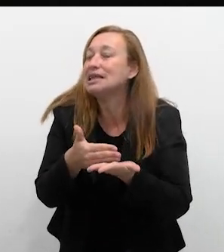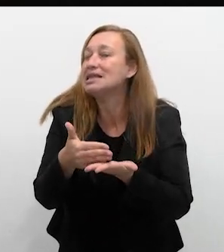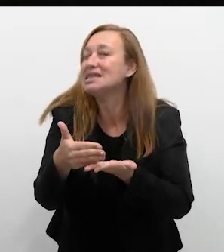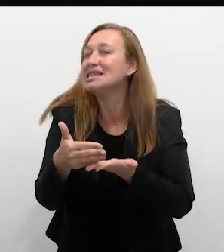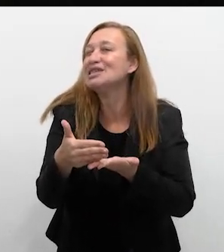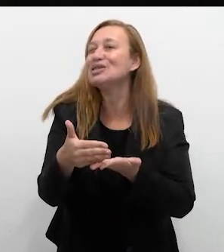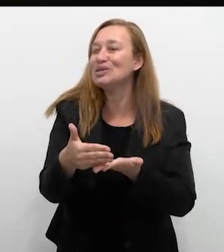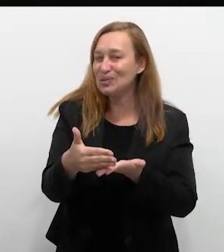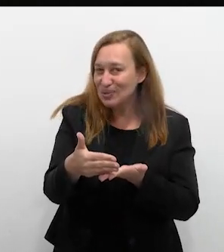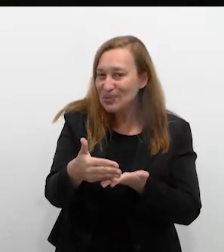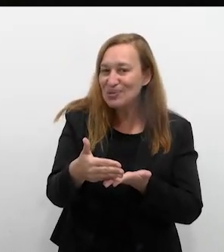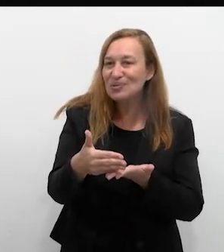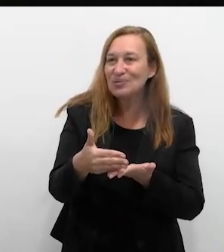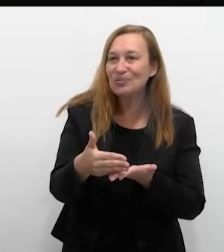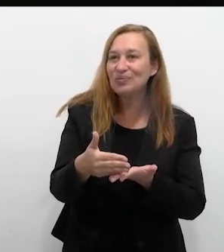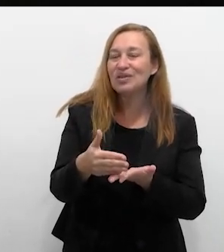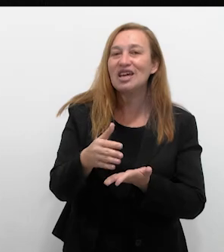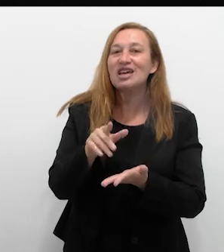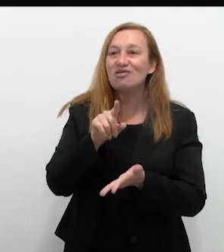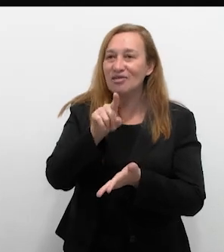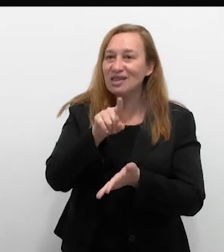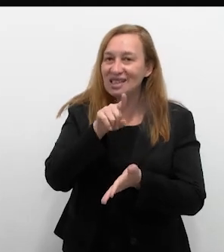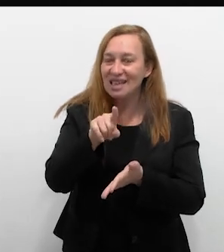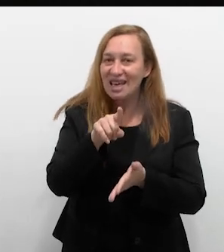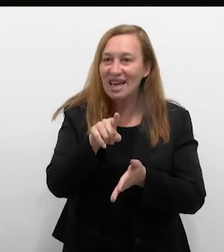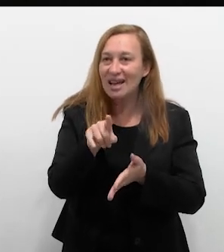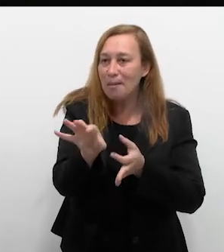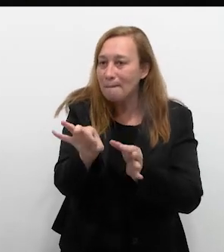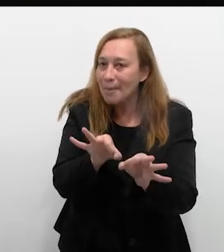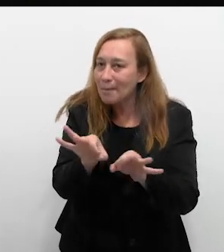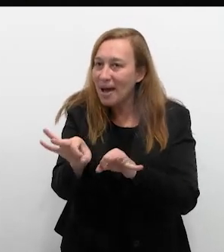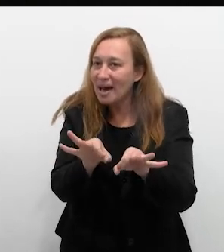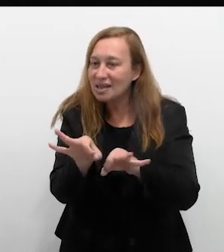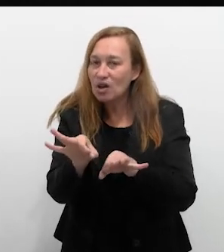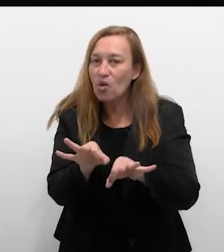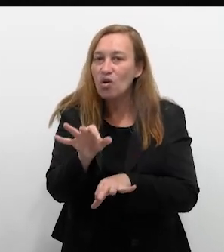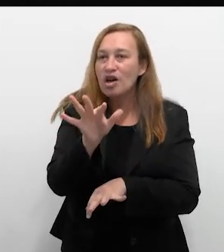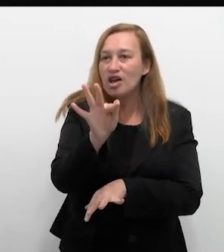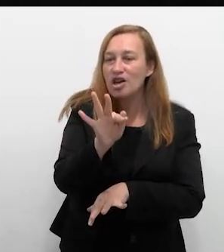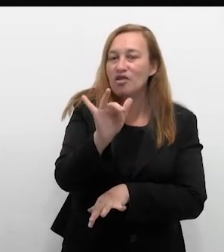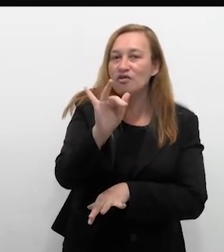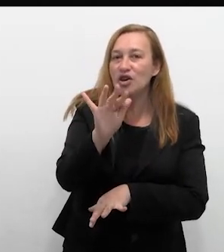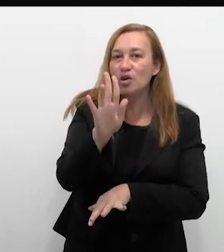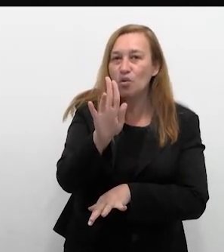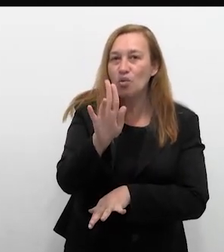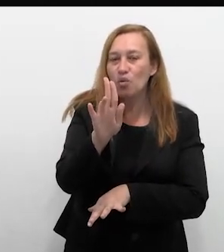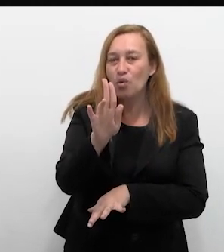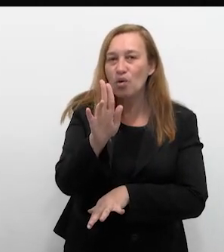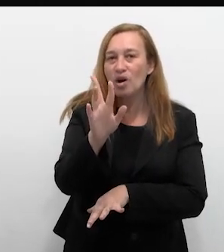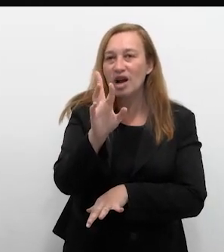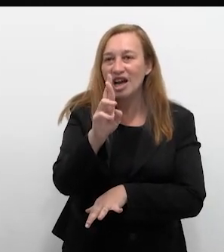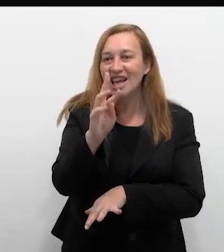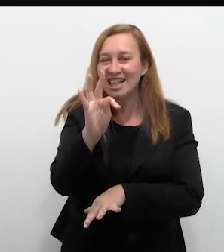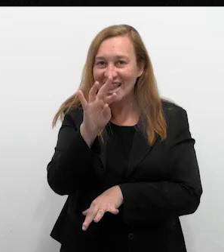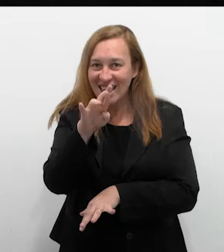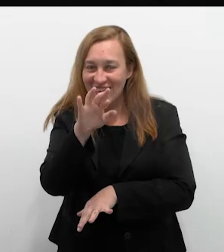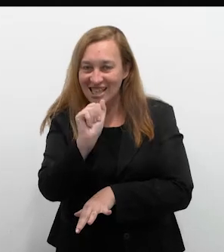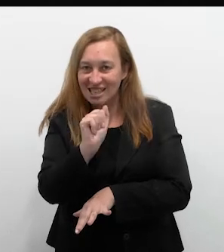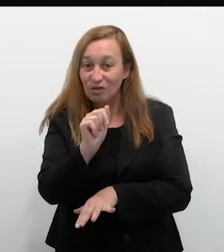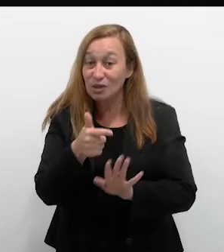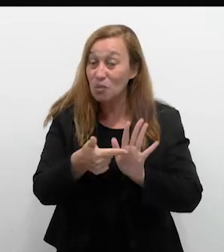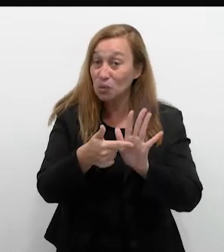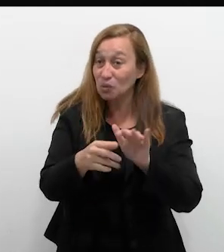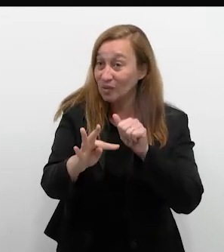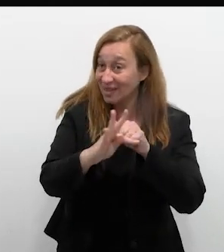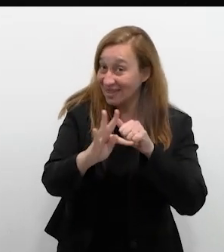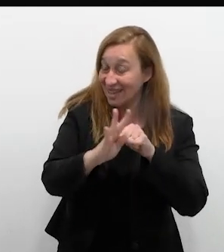era só que eu digo assim, quando ele era figurinista, ele expôs um pouco as suas técnicas para